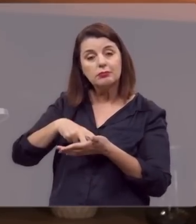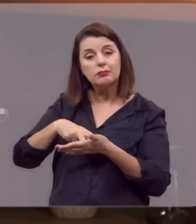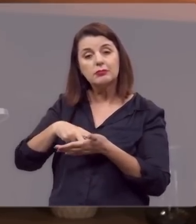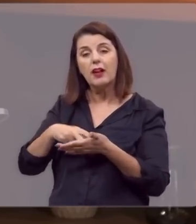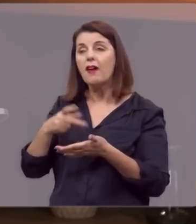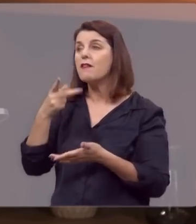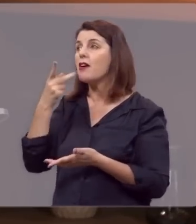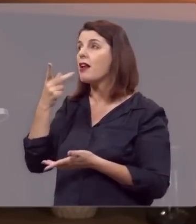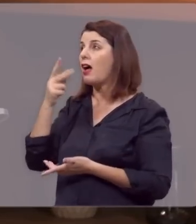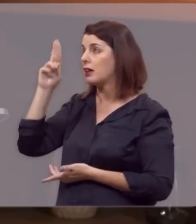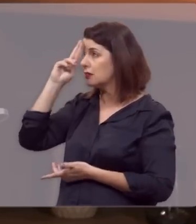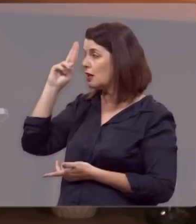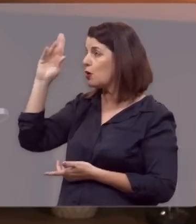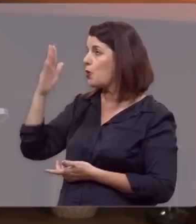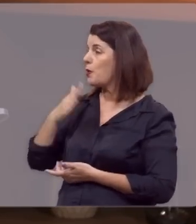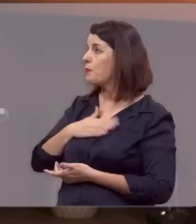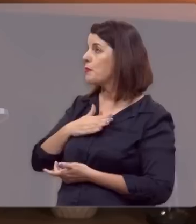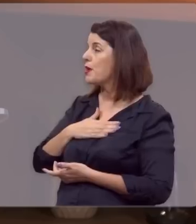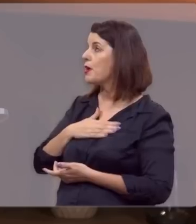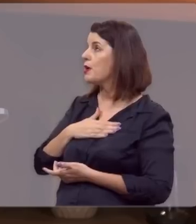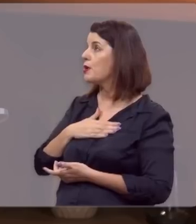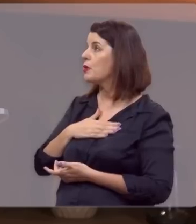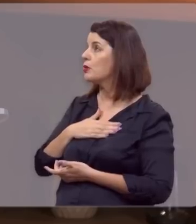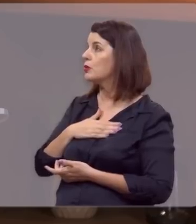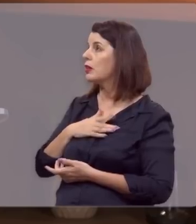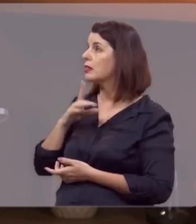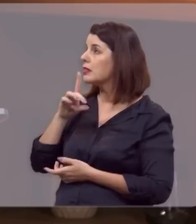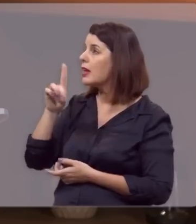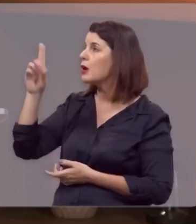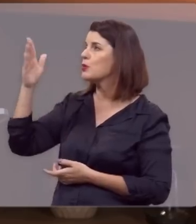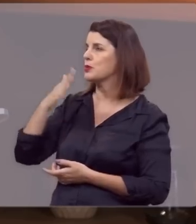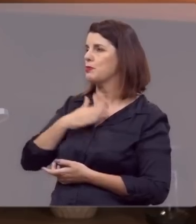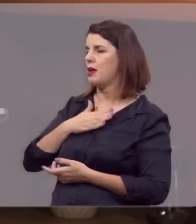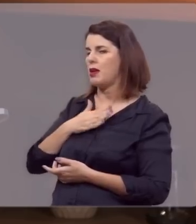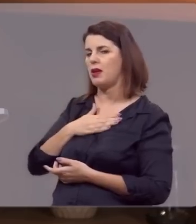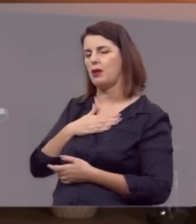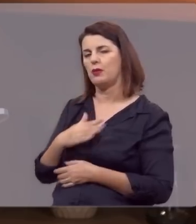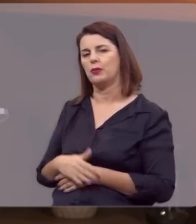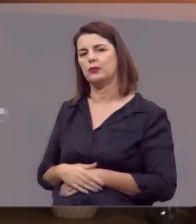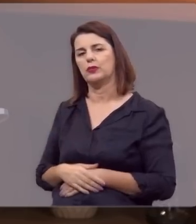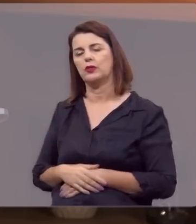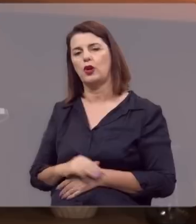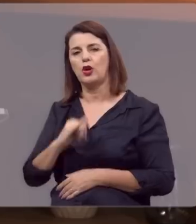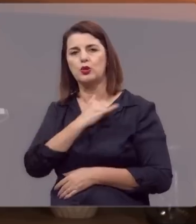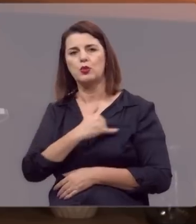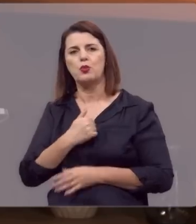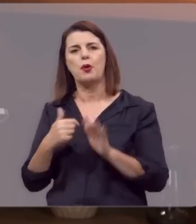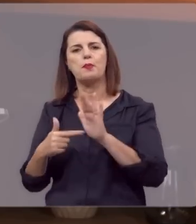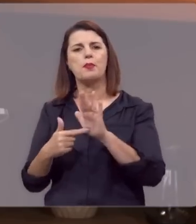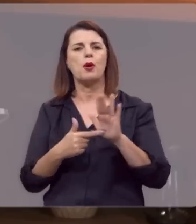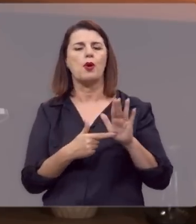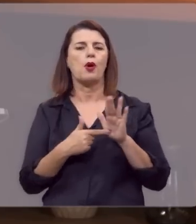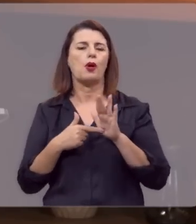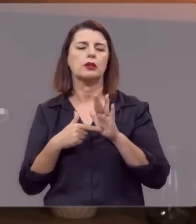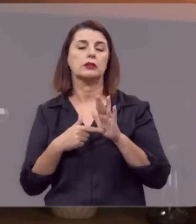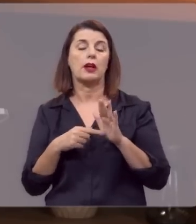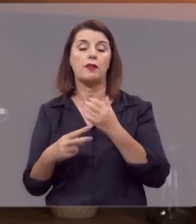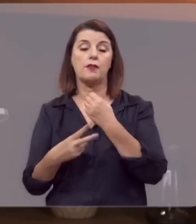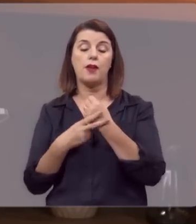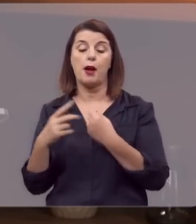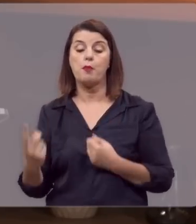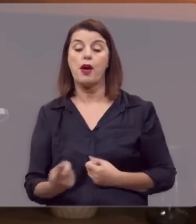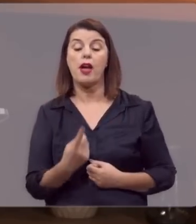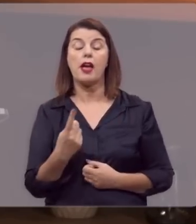dizer: Senhor meu e Deus meu. João mostra nesse versículo primeiro que o Verbo é eterno, que o